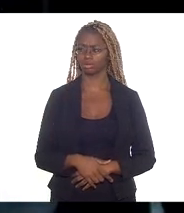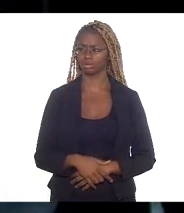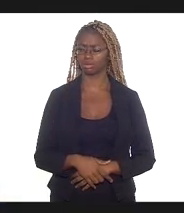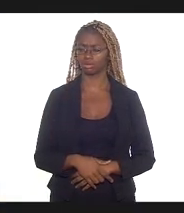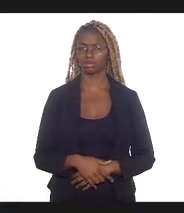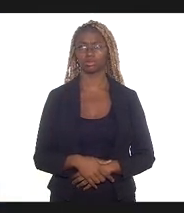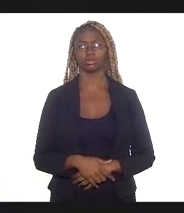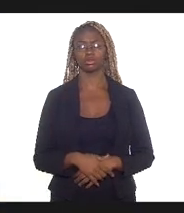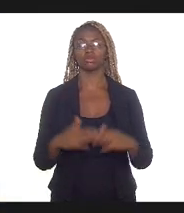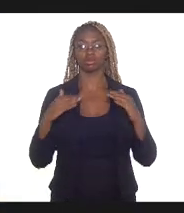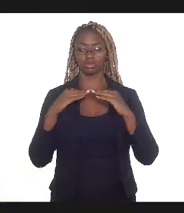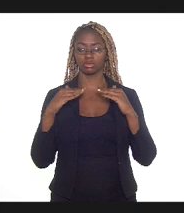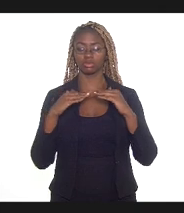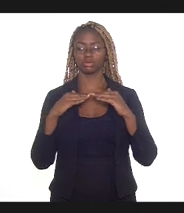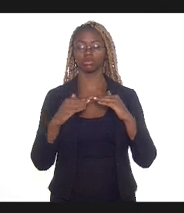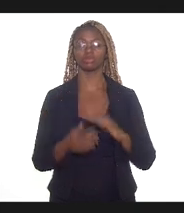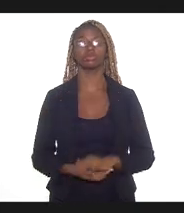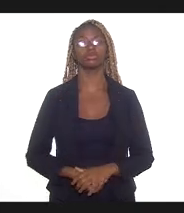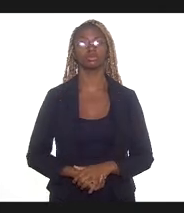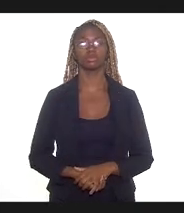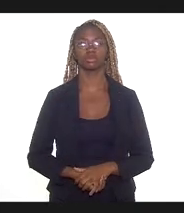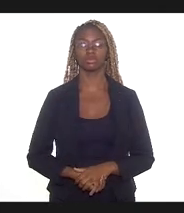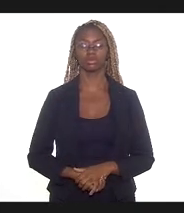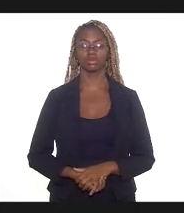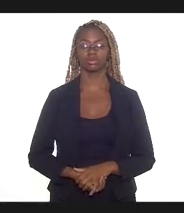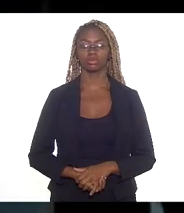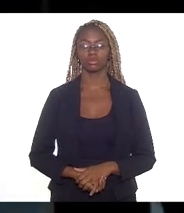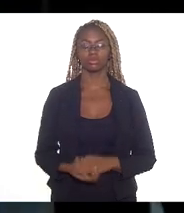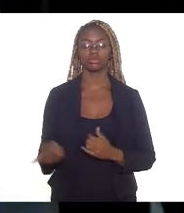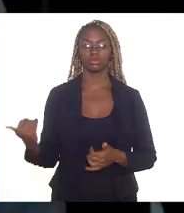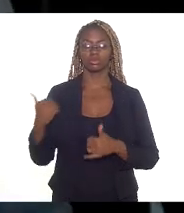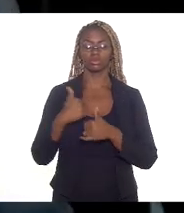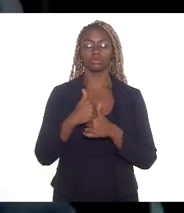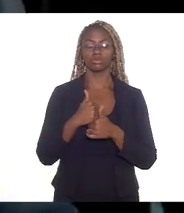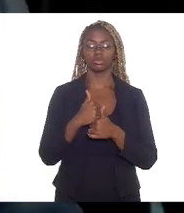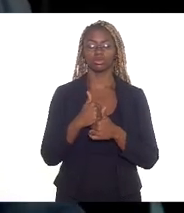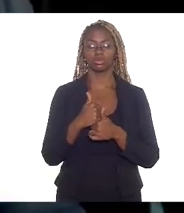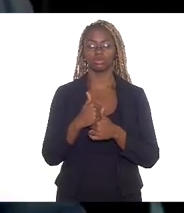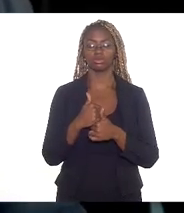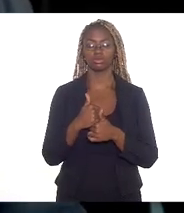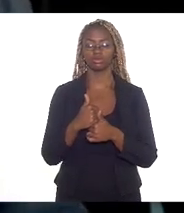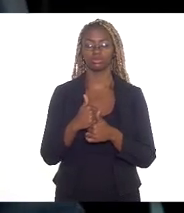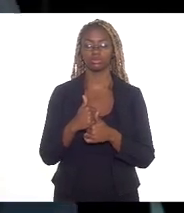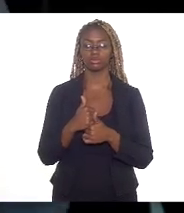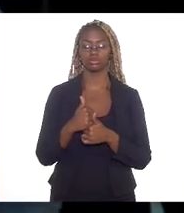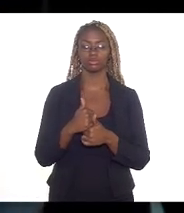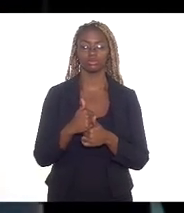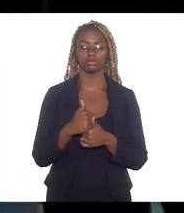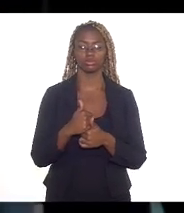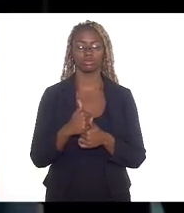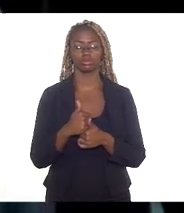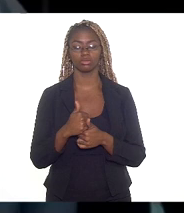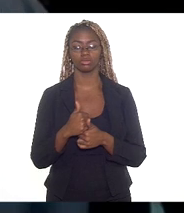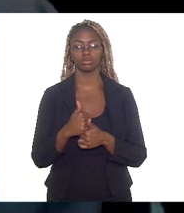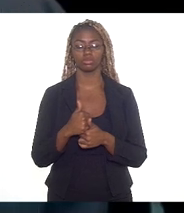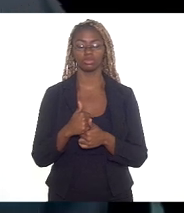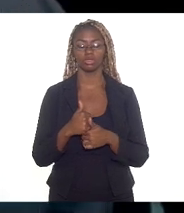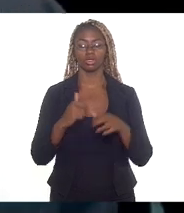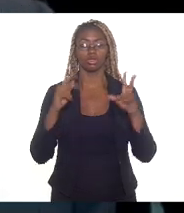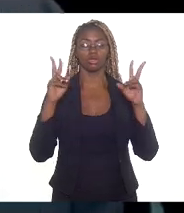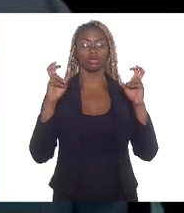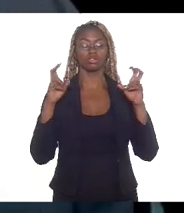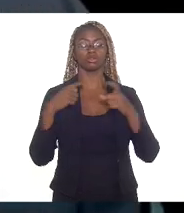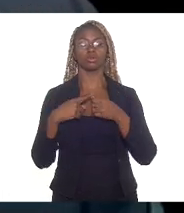Favorável, presidente. Já virou substitutivo, Vossa Excelência poder. Pela Comissão de Assuntos Municipais, deputado